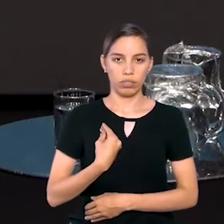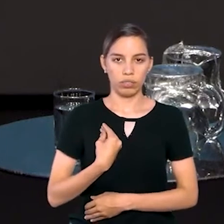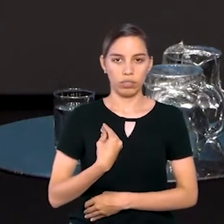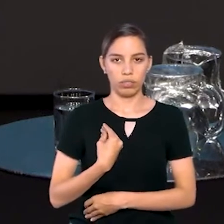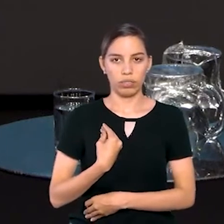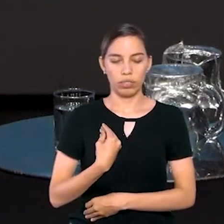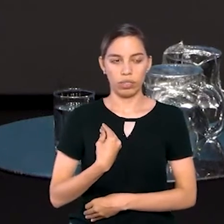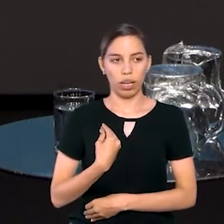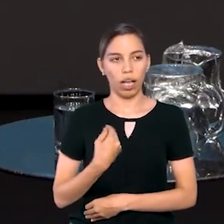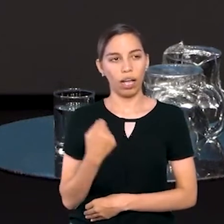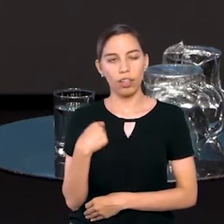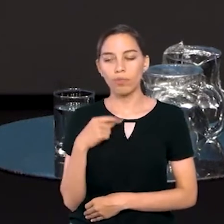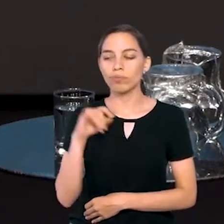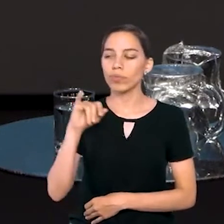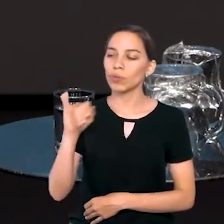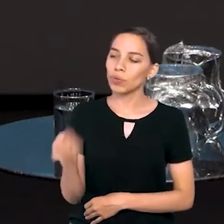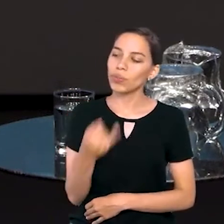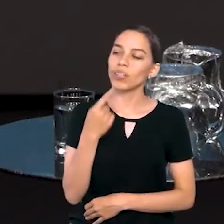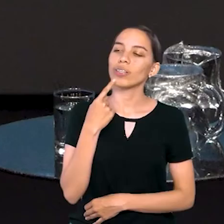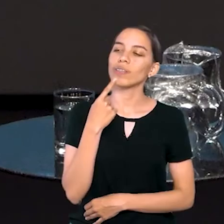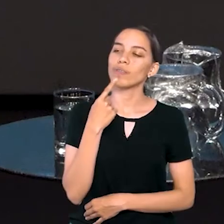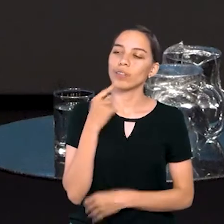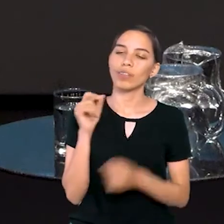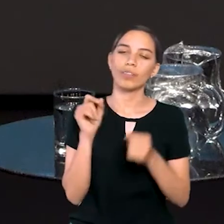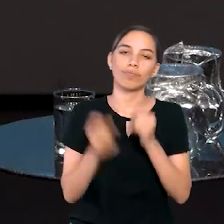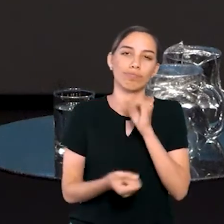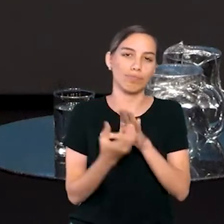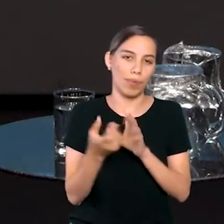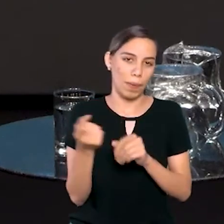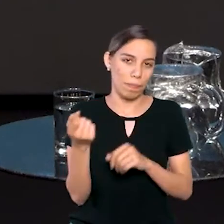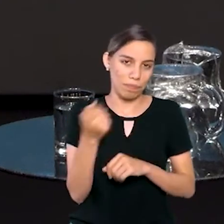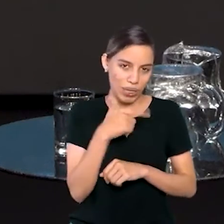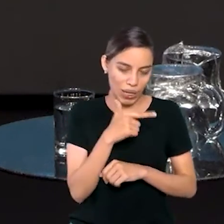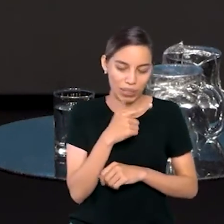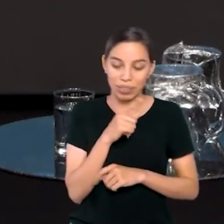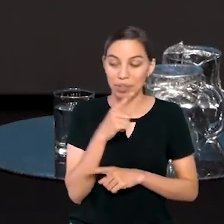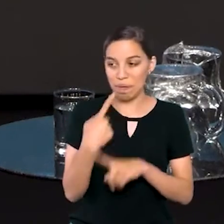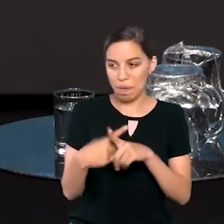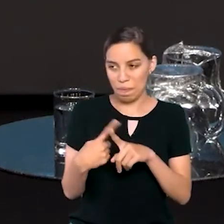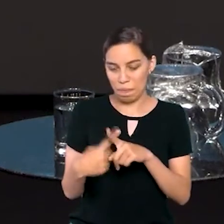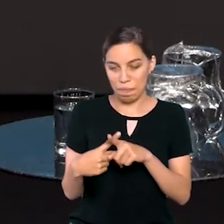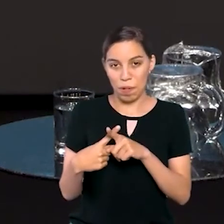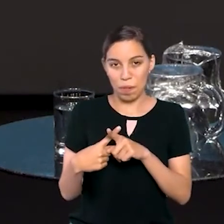Aí eu já aproveitei logo e fiz uma piada, né? Porque